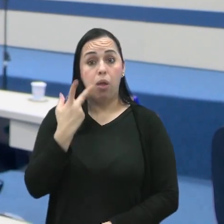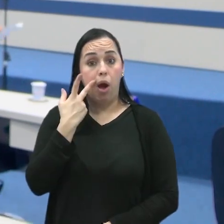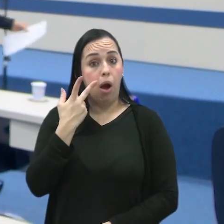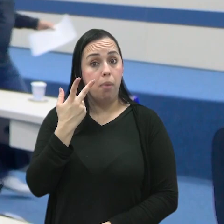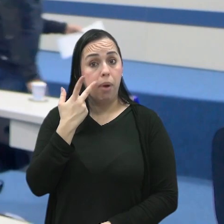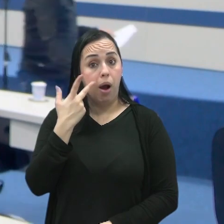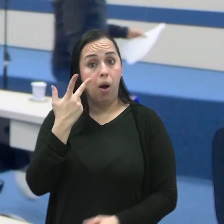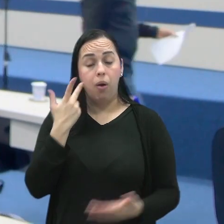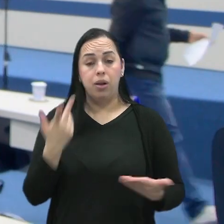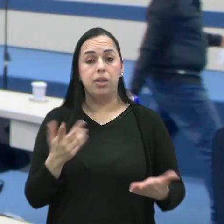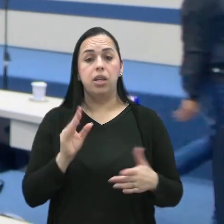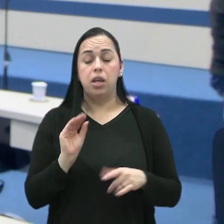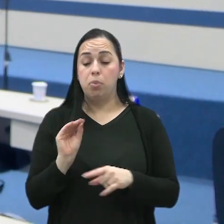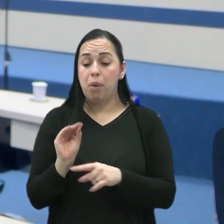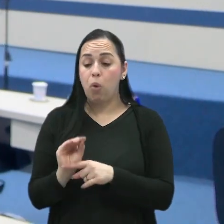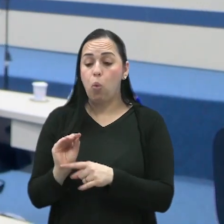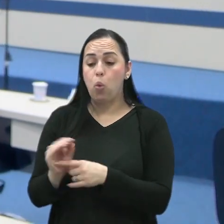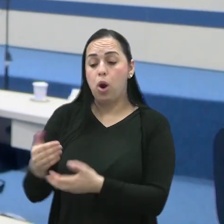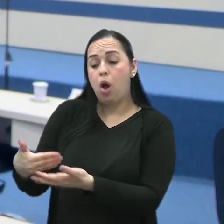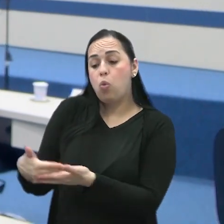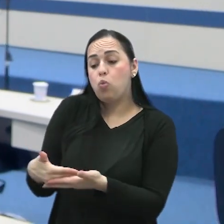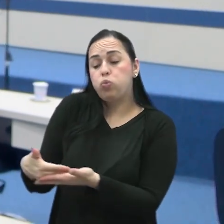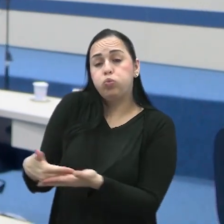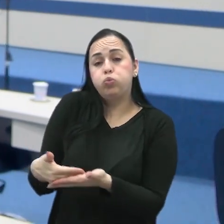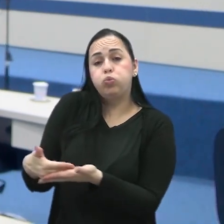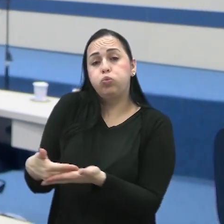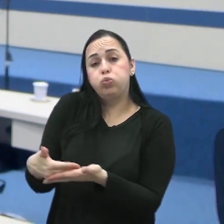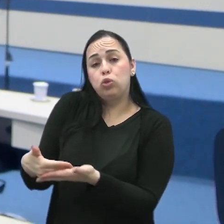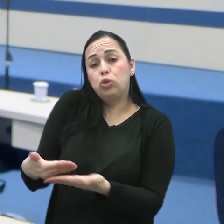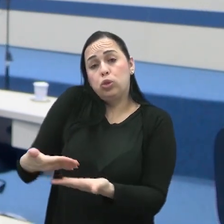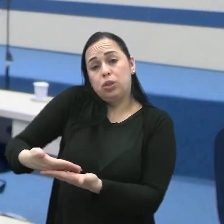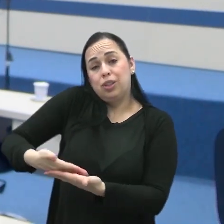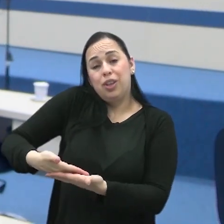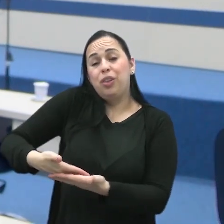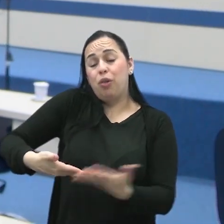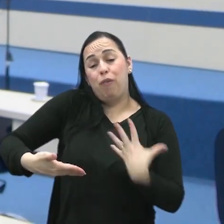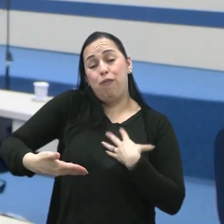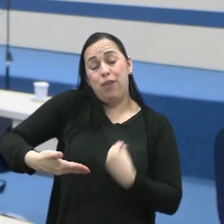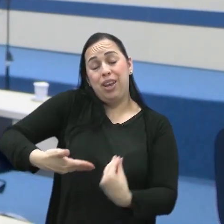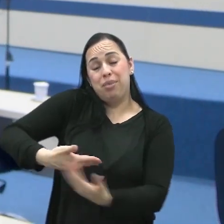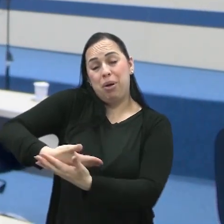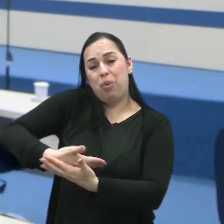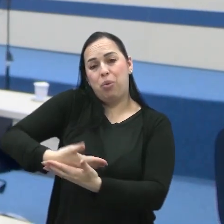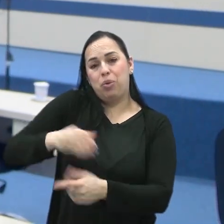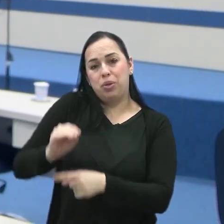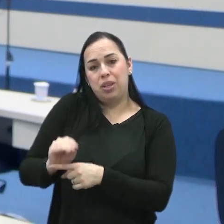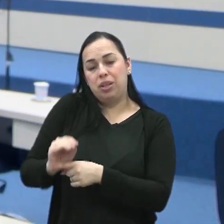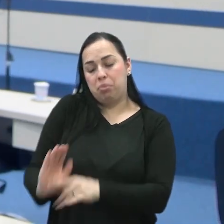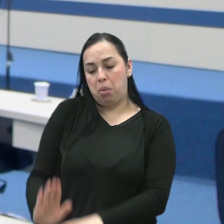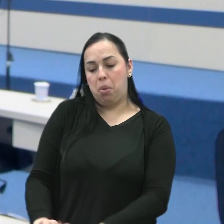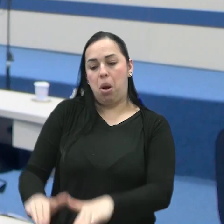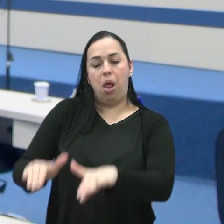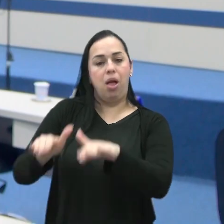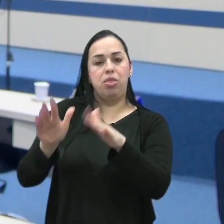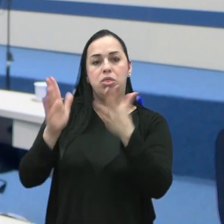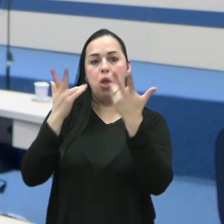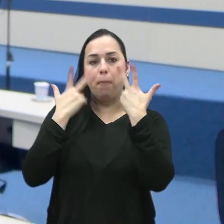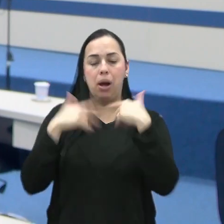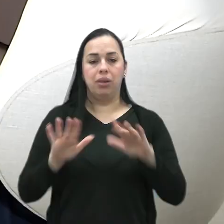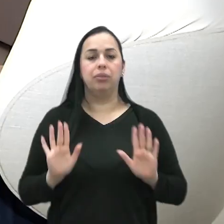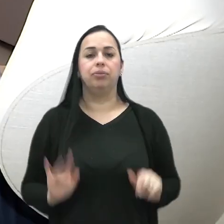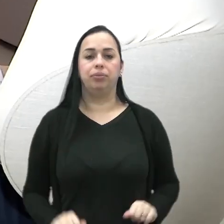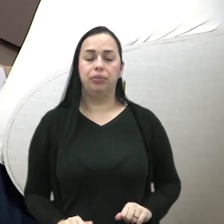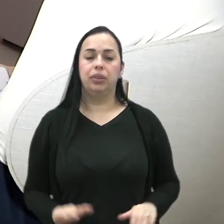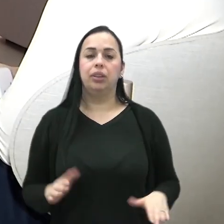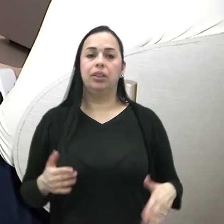vida e que também ela possa cuidar desse novo ser humano que chegou, do seu filho, para que ele possa se desenvolver com